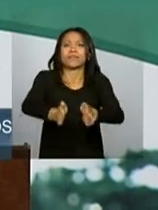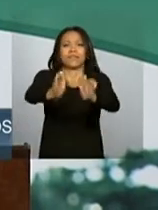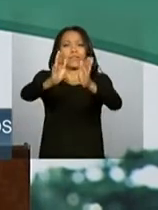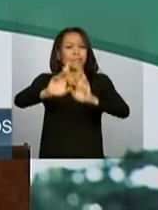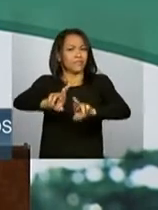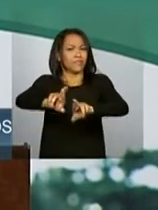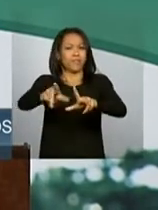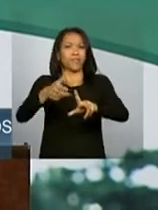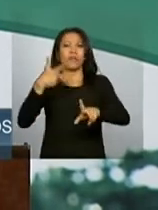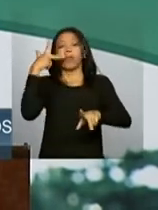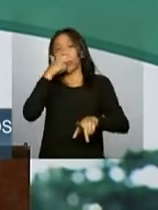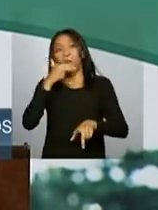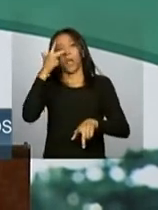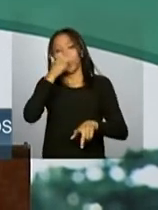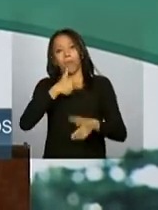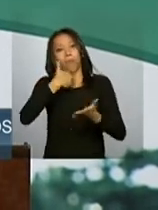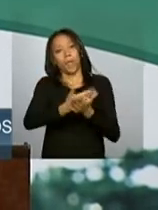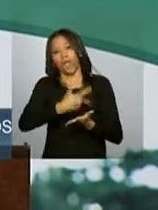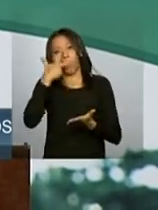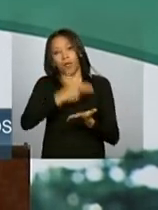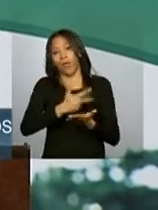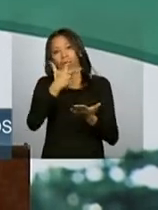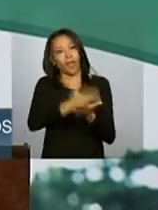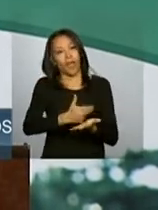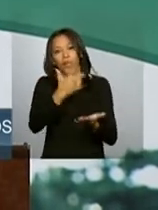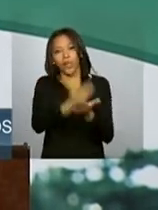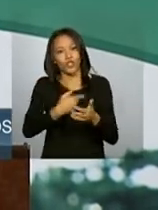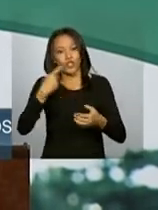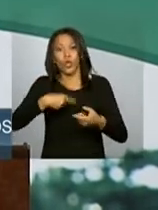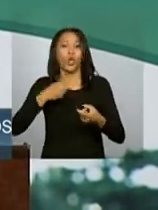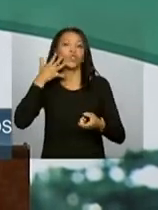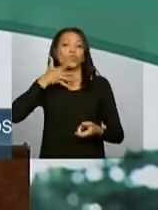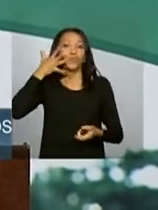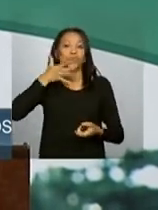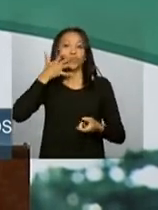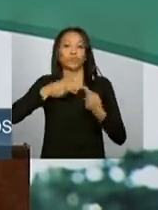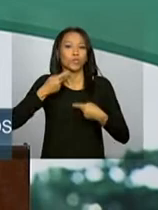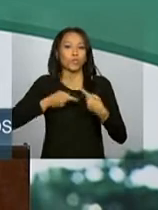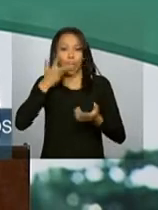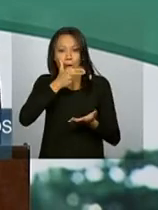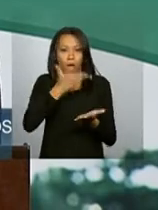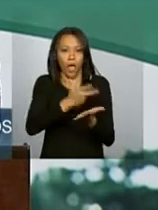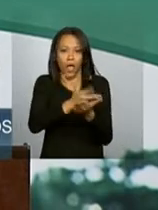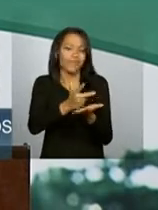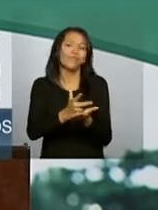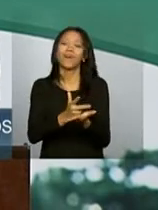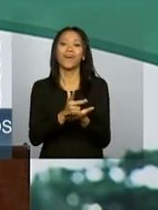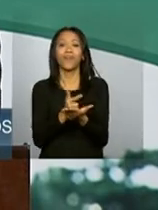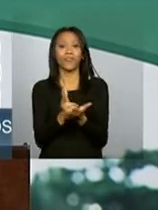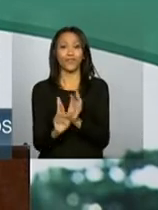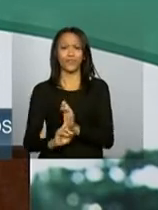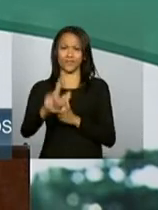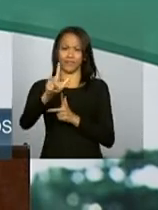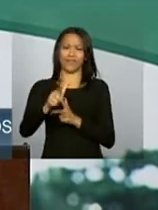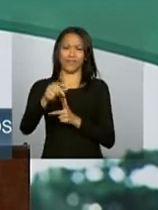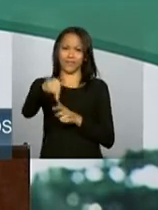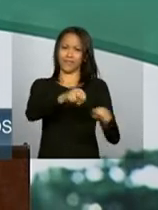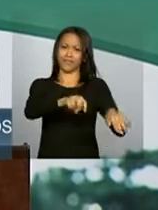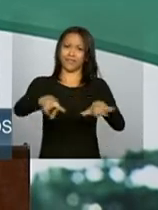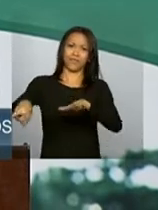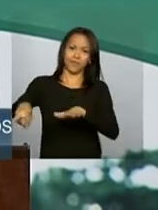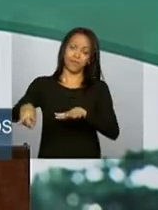da retórica, muito além do discurso político, o governo de Vossa Excelência, presidente, está dando uma